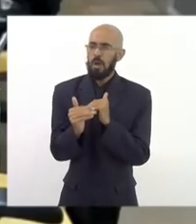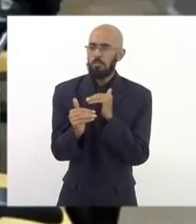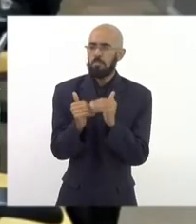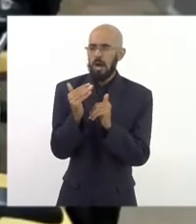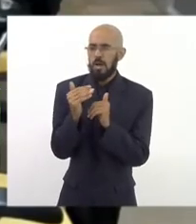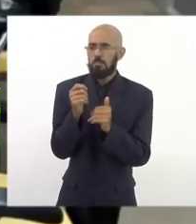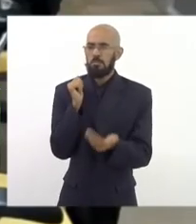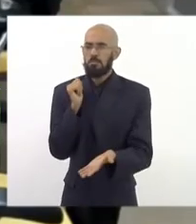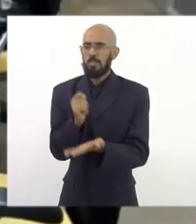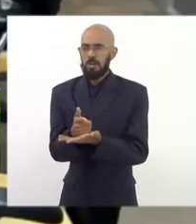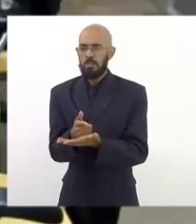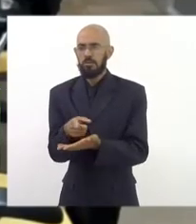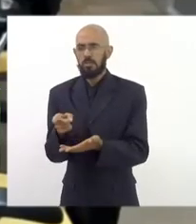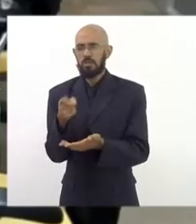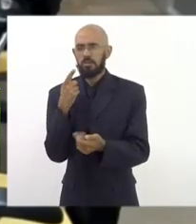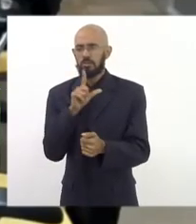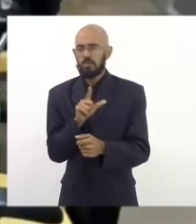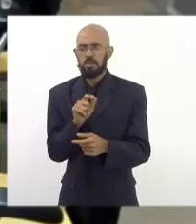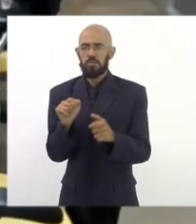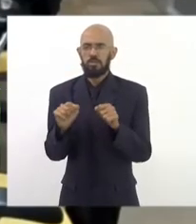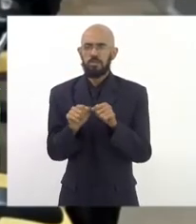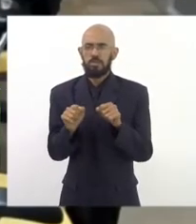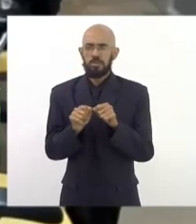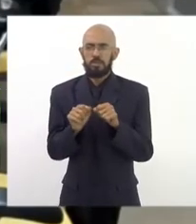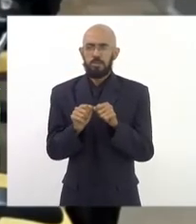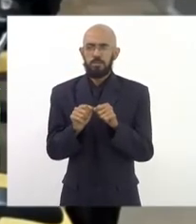que sejam feitos